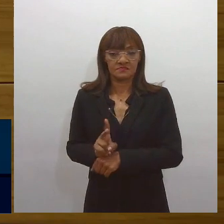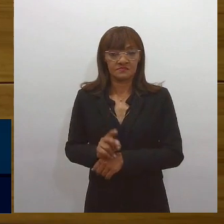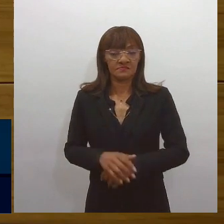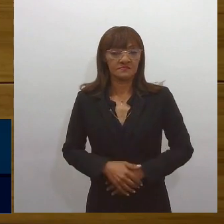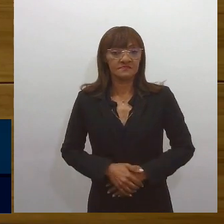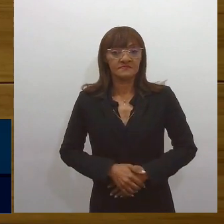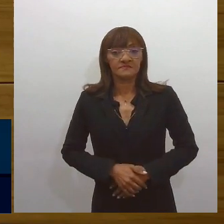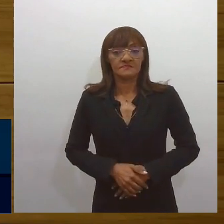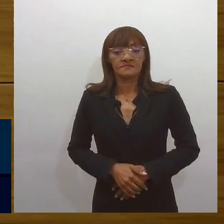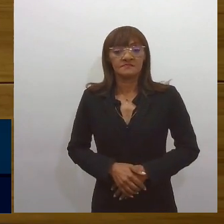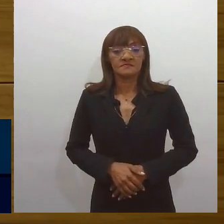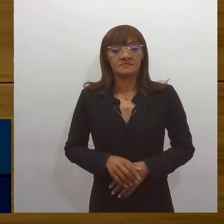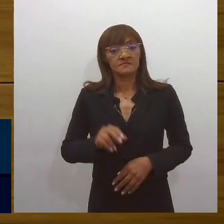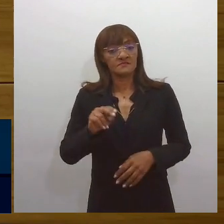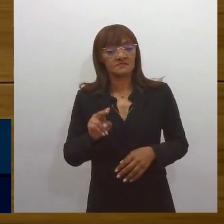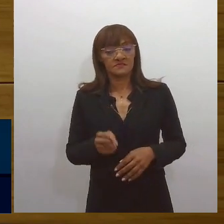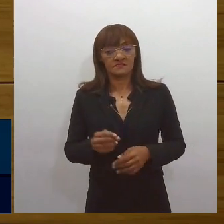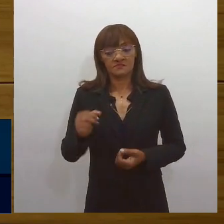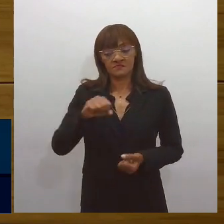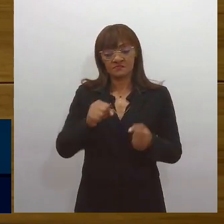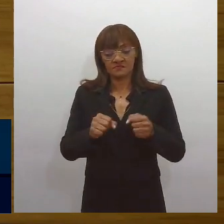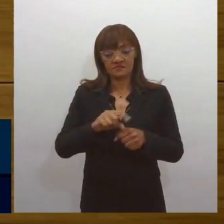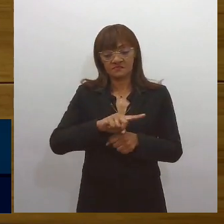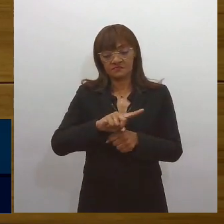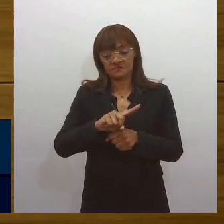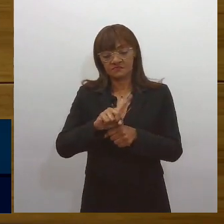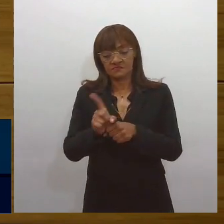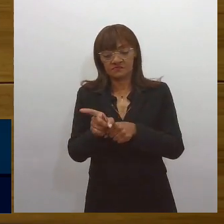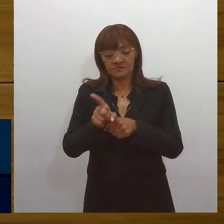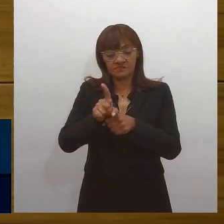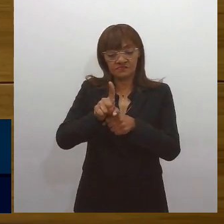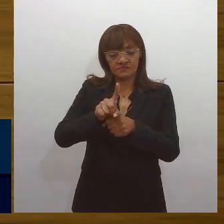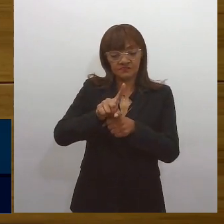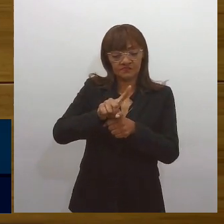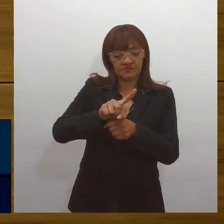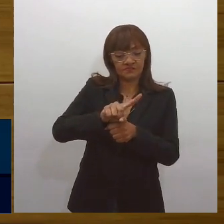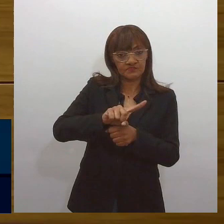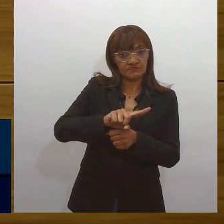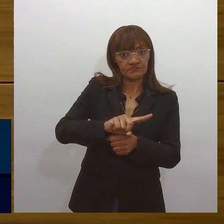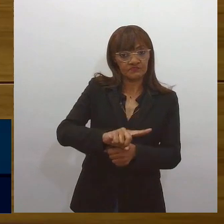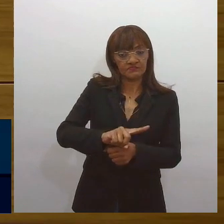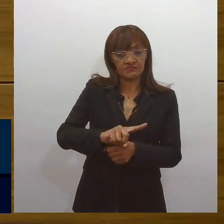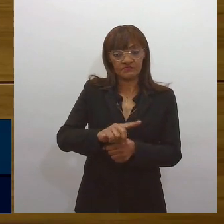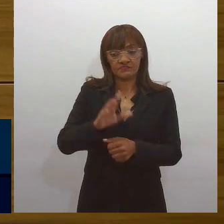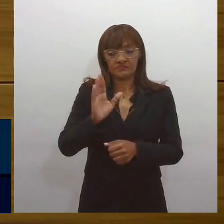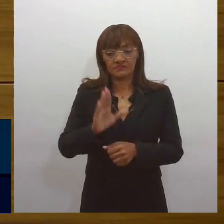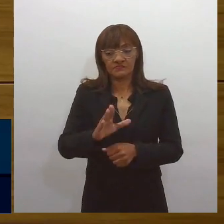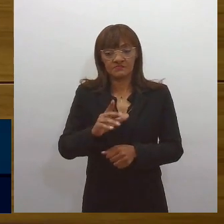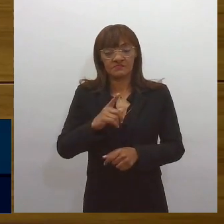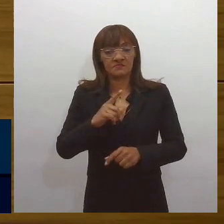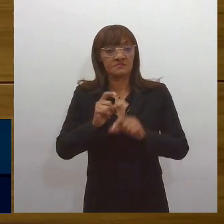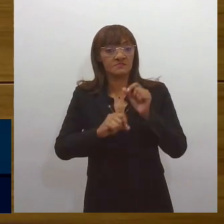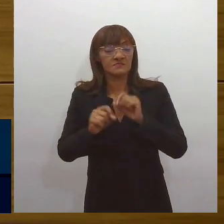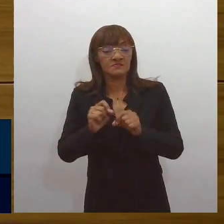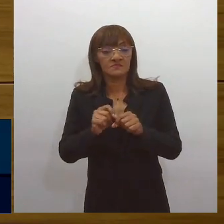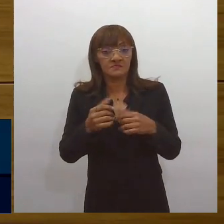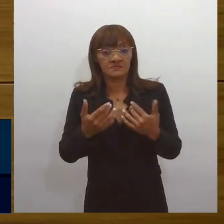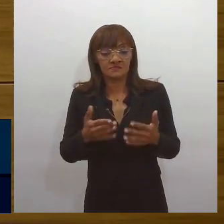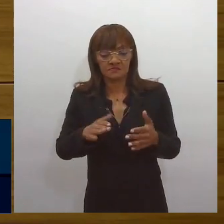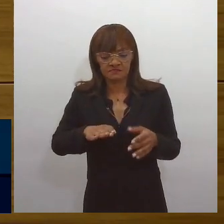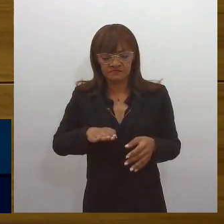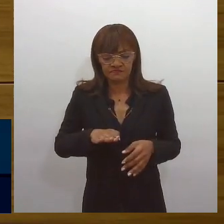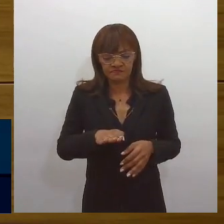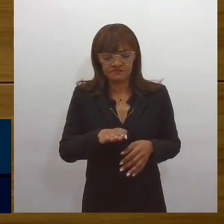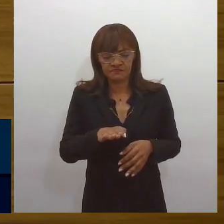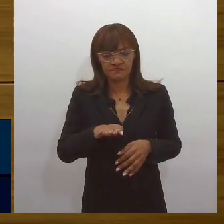naquele ponto por por conta de ser um ponto em que o excesso de velocidade acaba gerando acidentes aí a polícia ou o